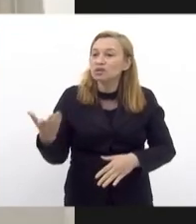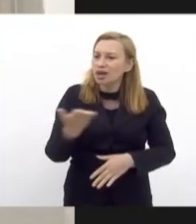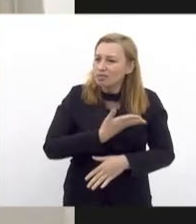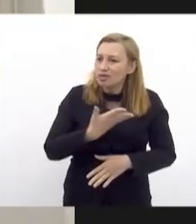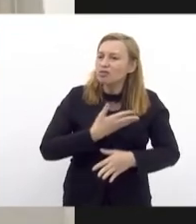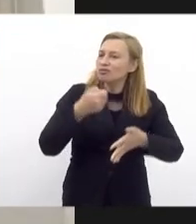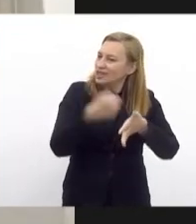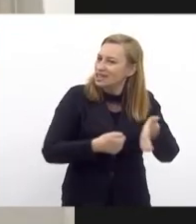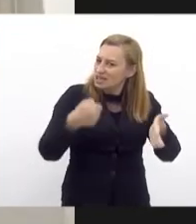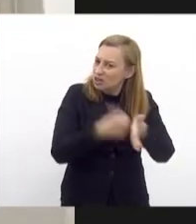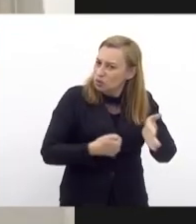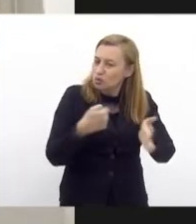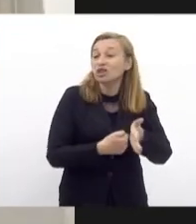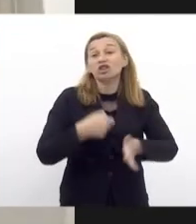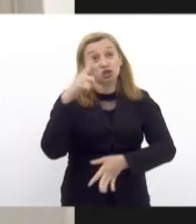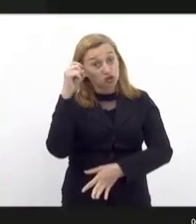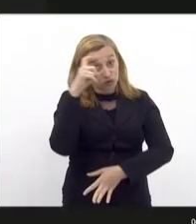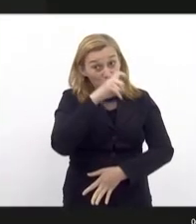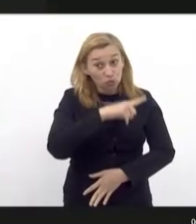é uma luta muito difícil.